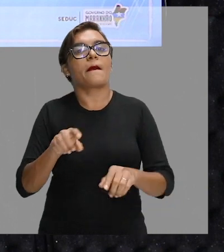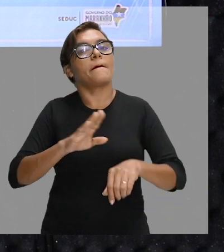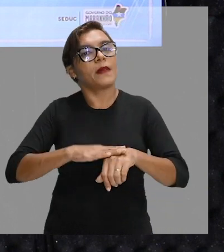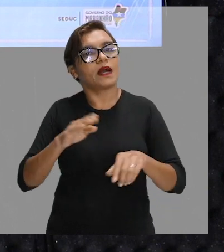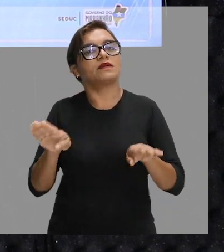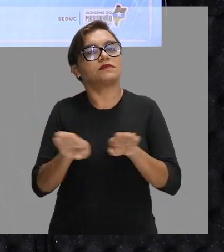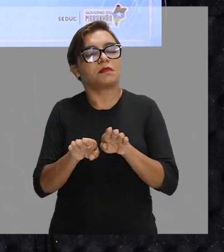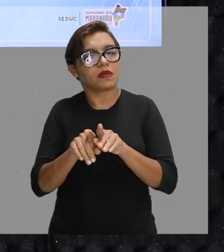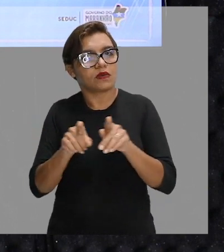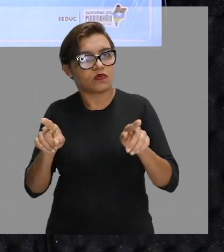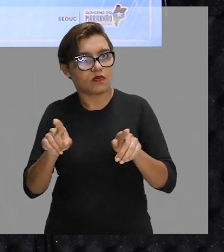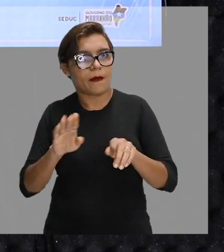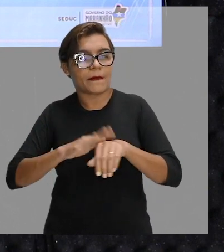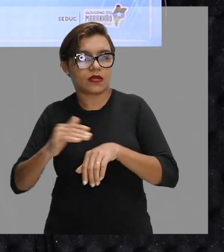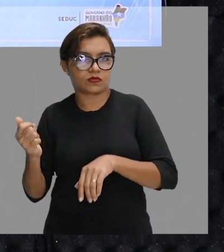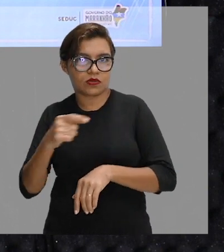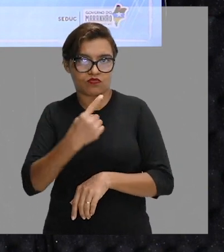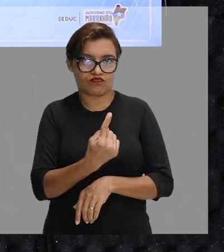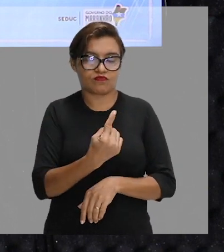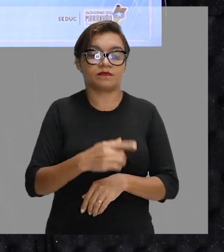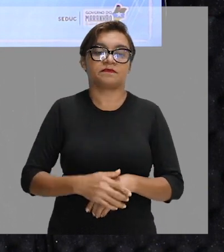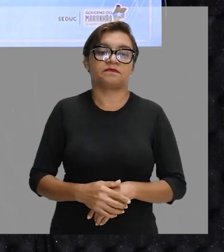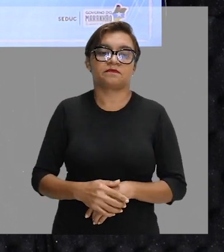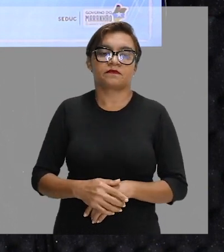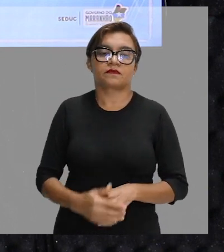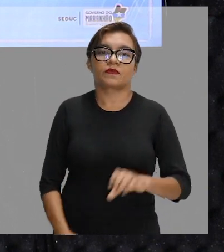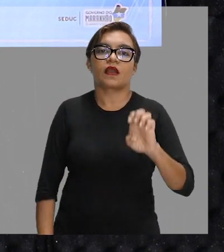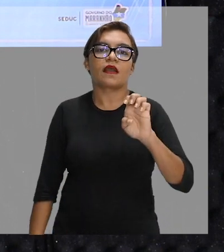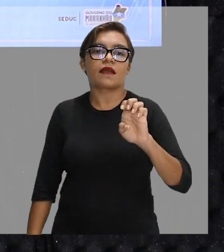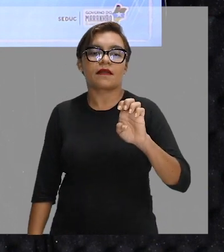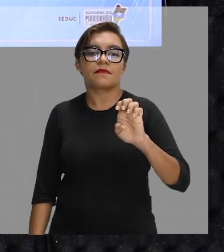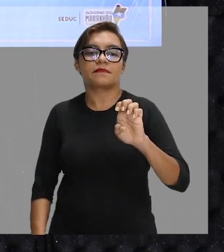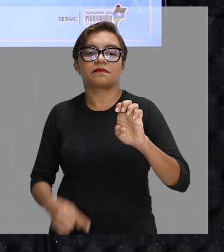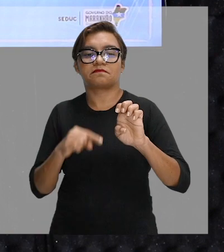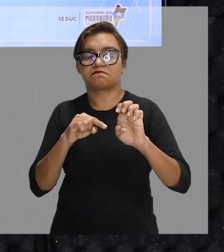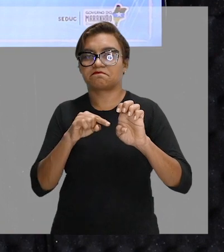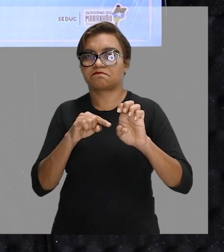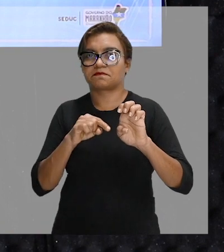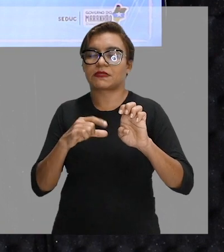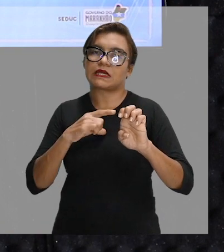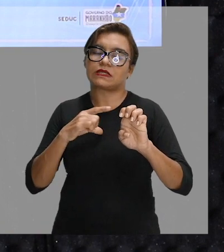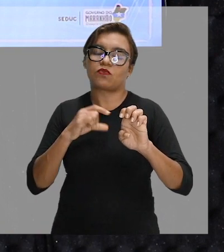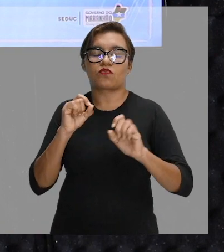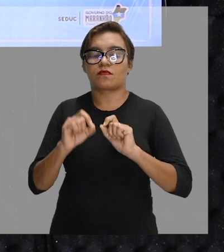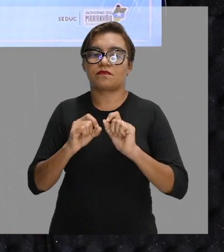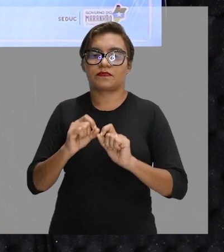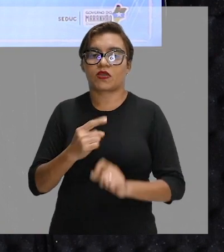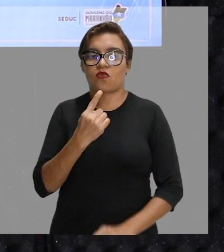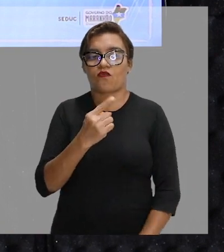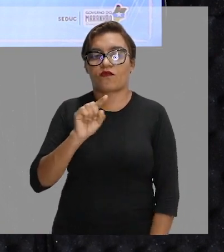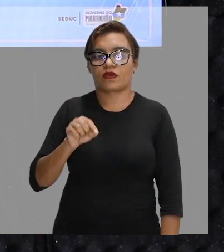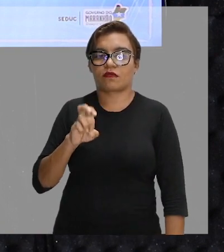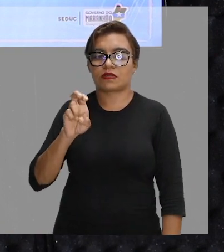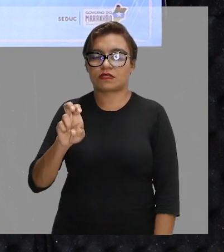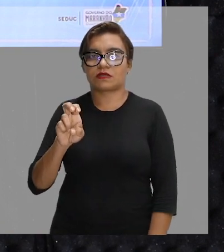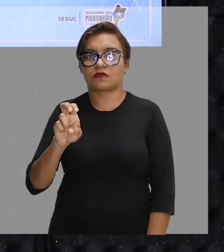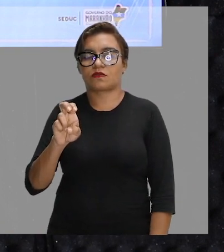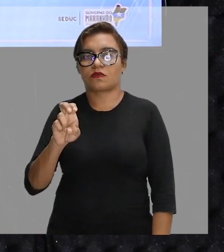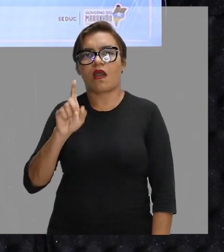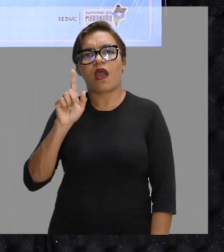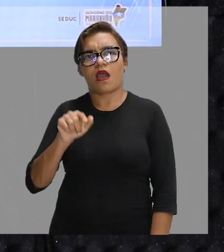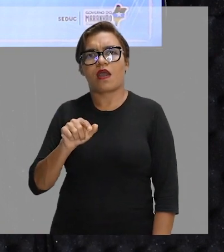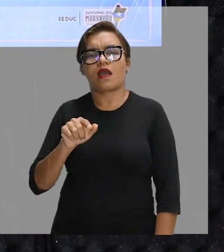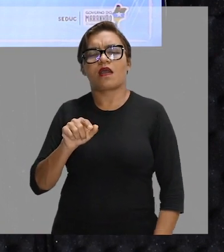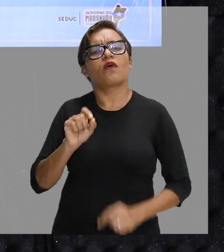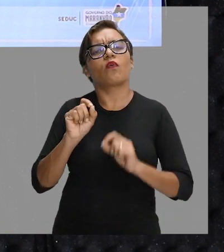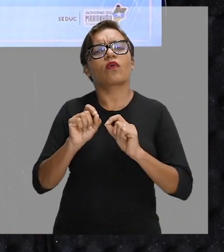1. Por fim, letra E, 1,5 mol de NaCl. Por que a resposta correta